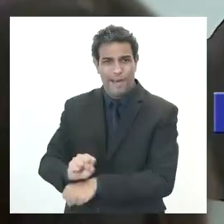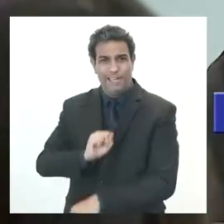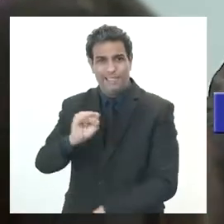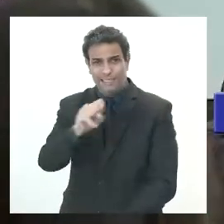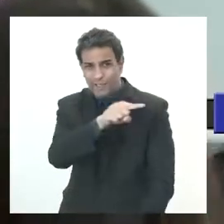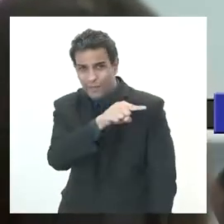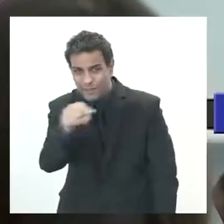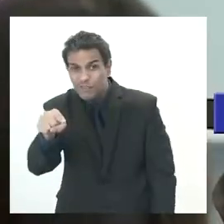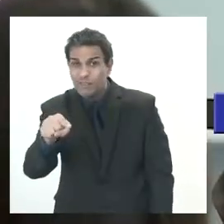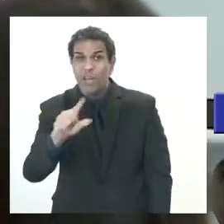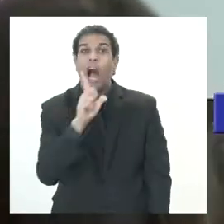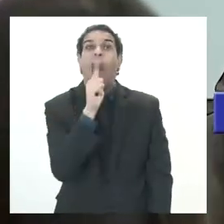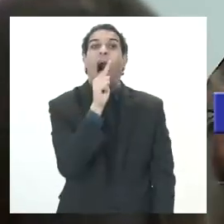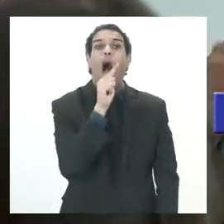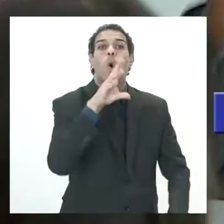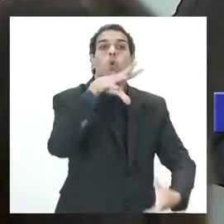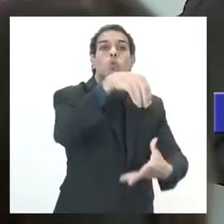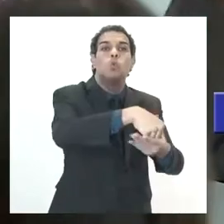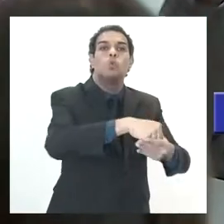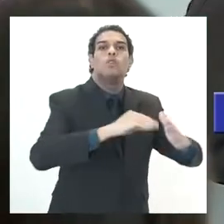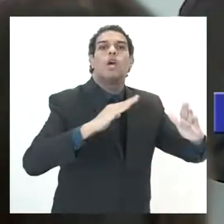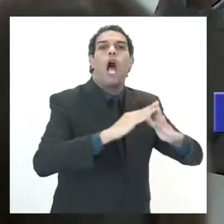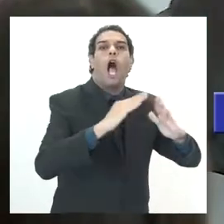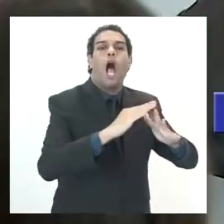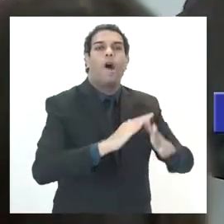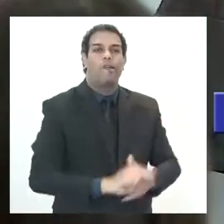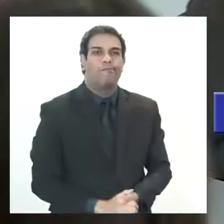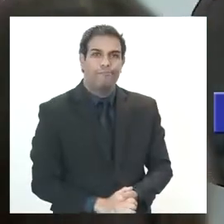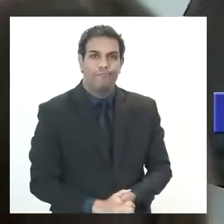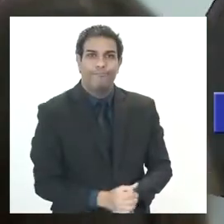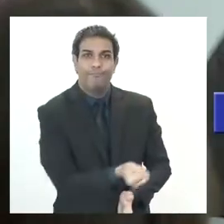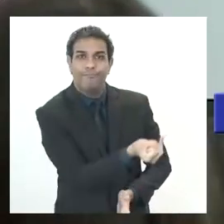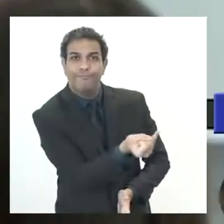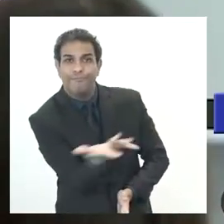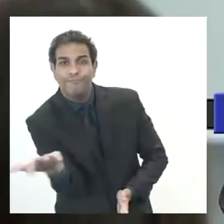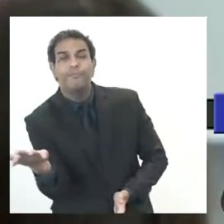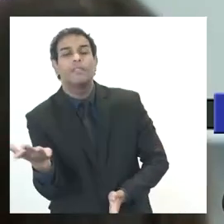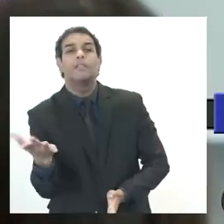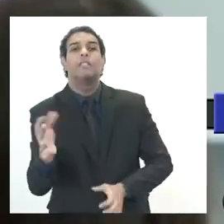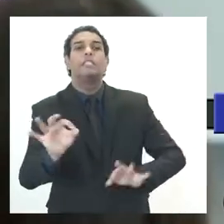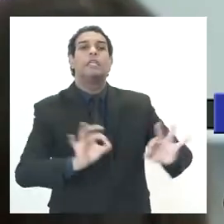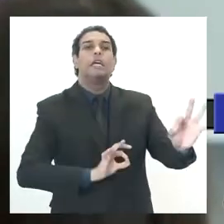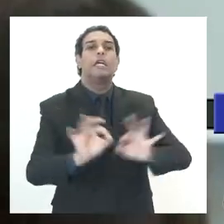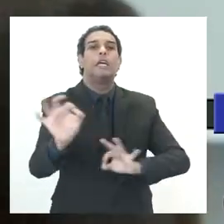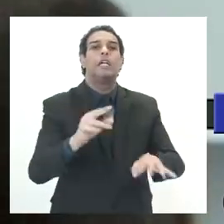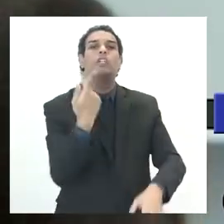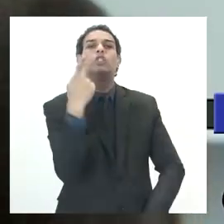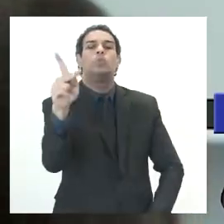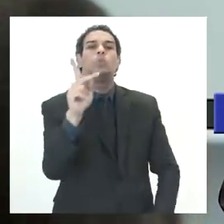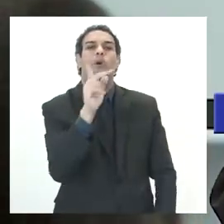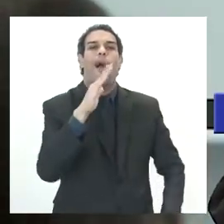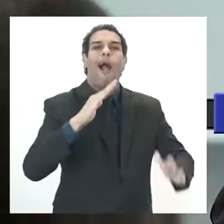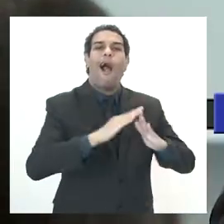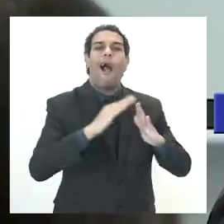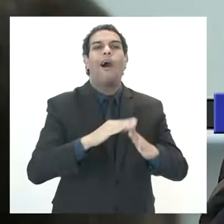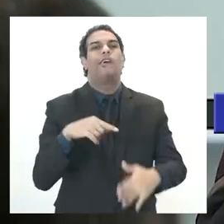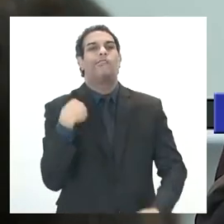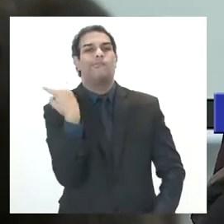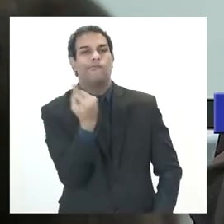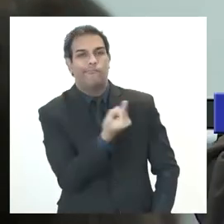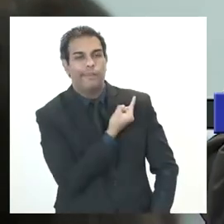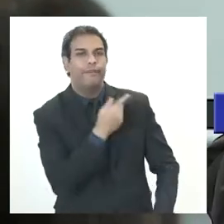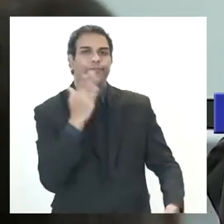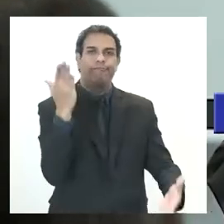hoje você tem água na sua casa você tem água Porque tem um monte de trabalhador escala trabalhando para levar água para sua casa sofremos